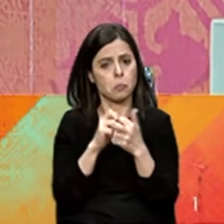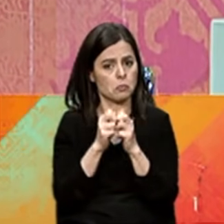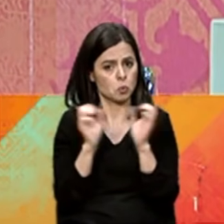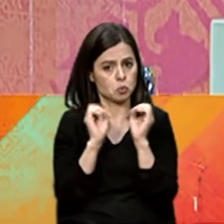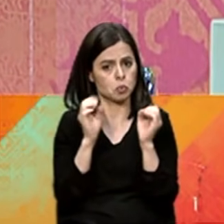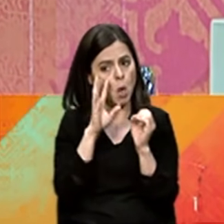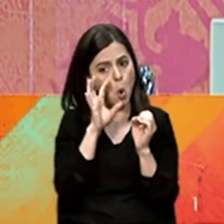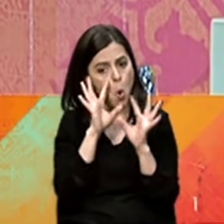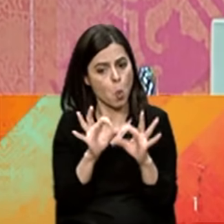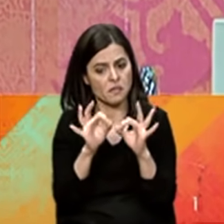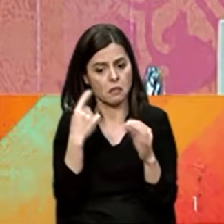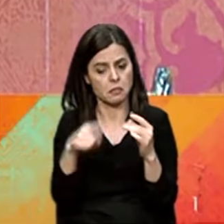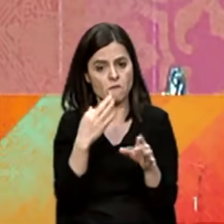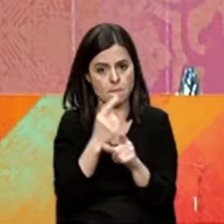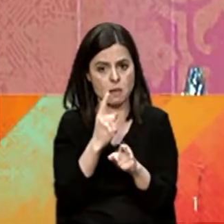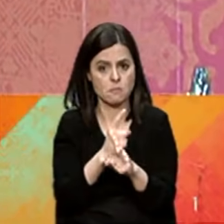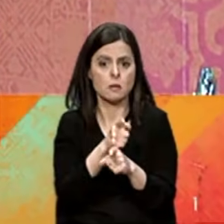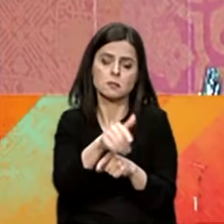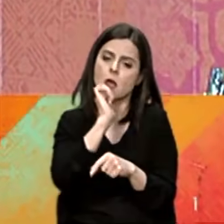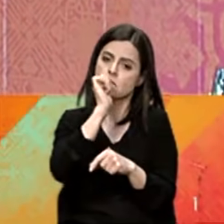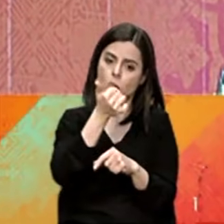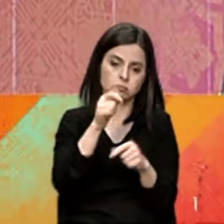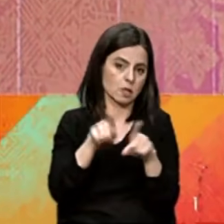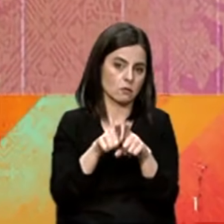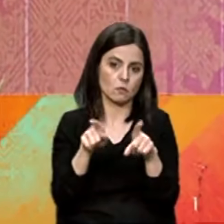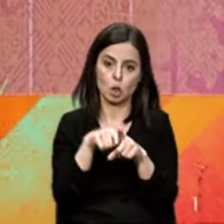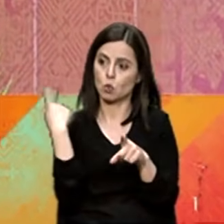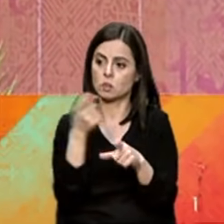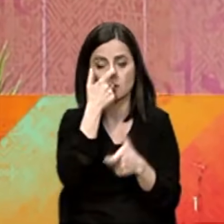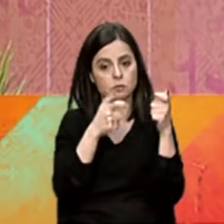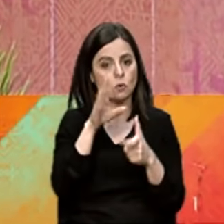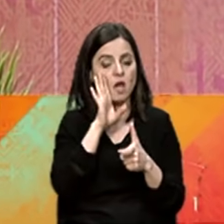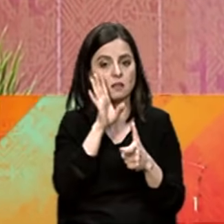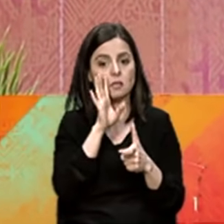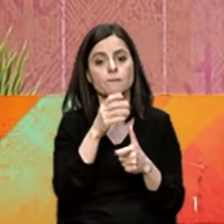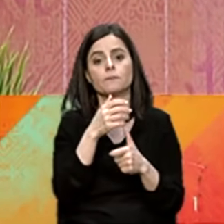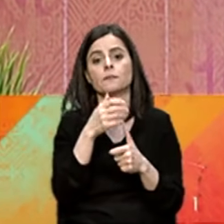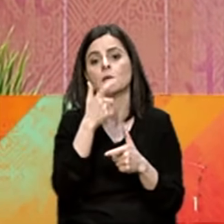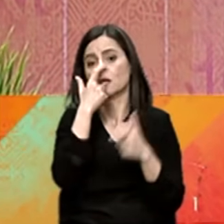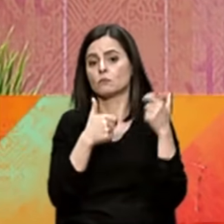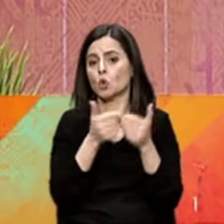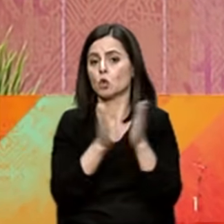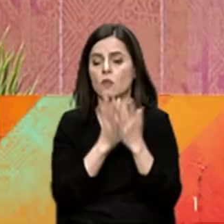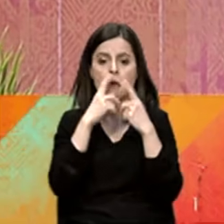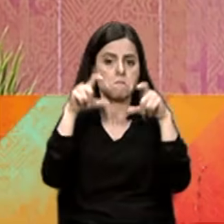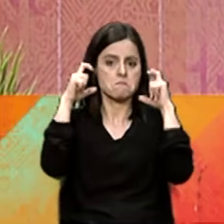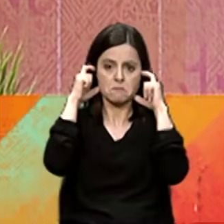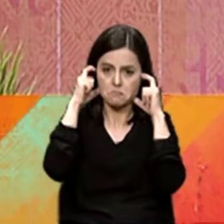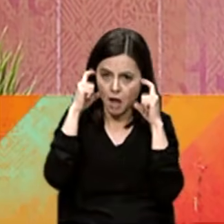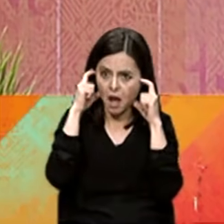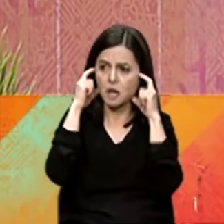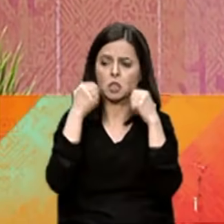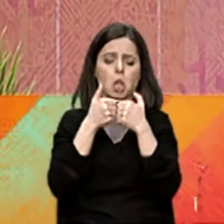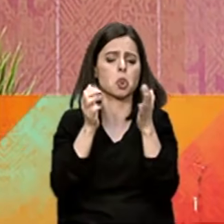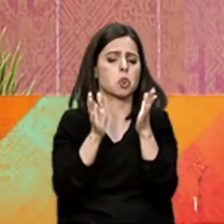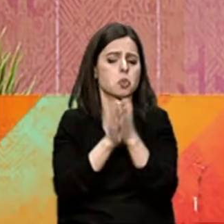esse cuidado. Portanto, isso é bom, é sinal que estamos todos... Olha, todas as pessoas de máscara, não houve nenhuma chamada de atenção em